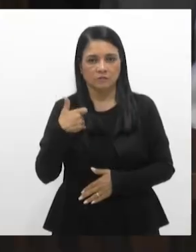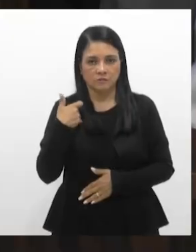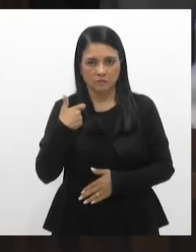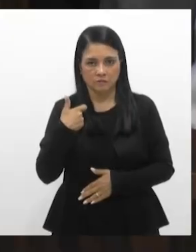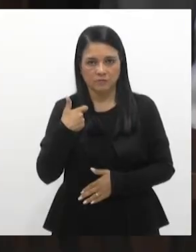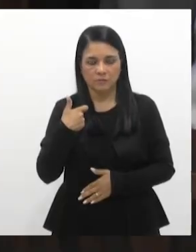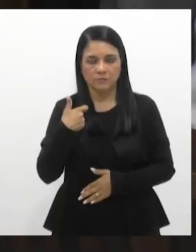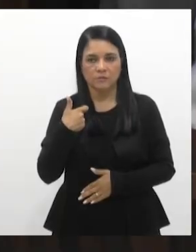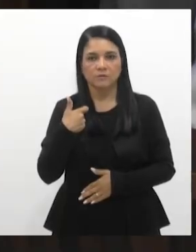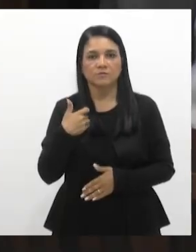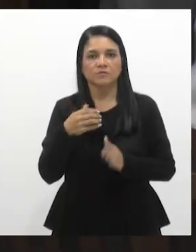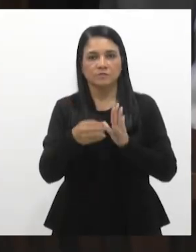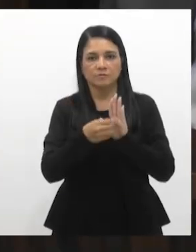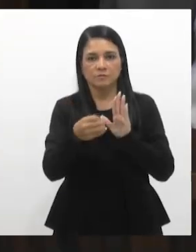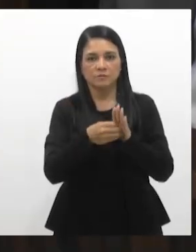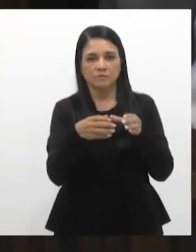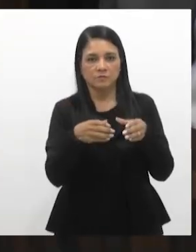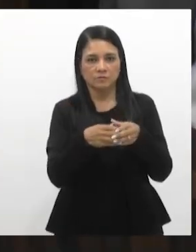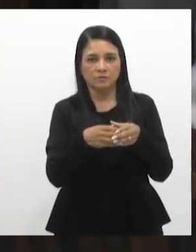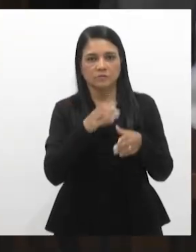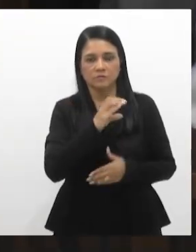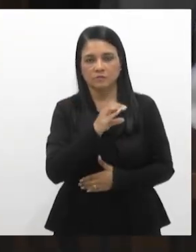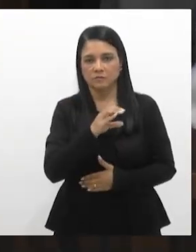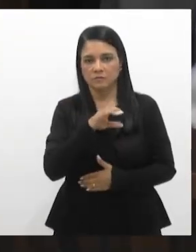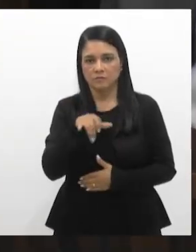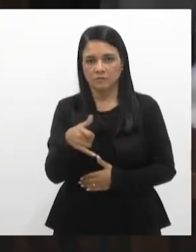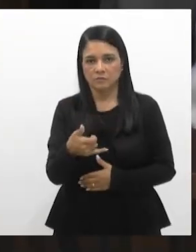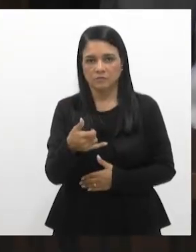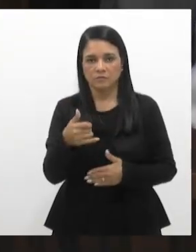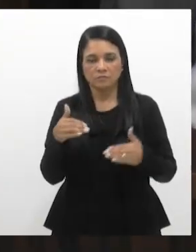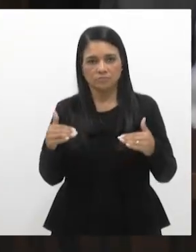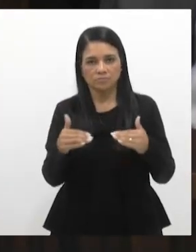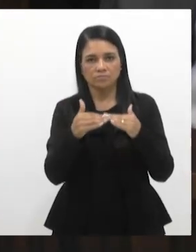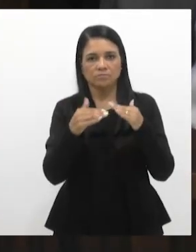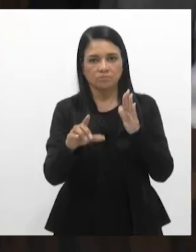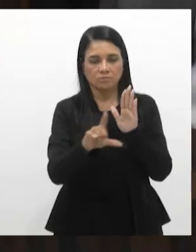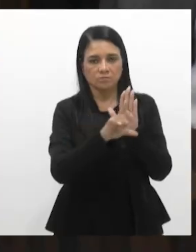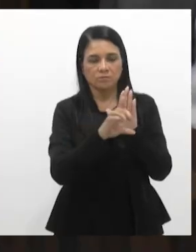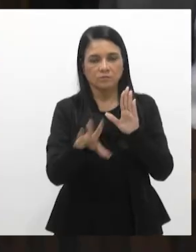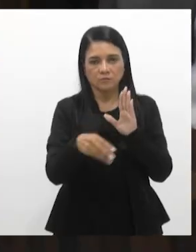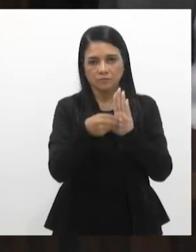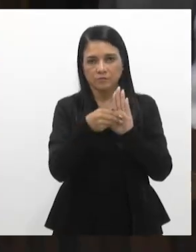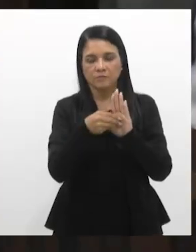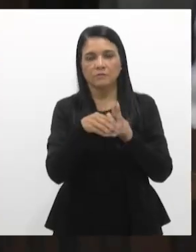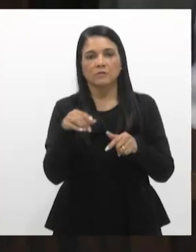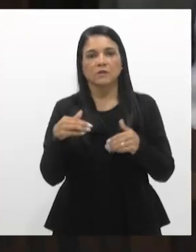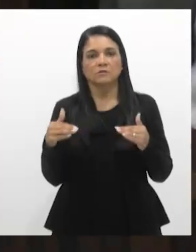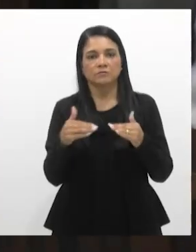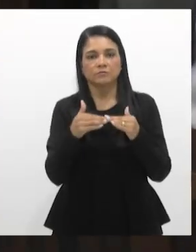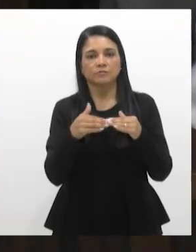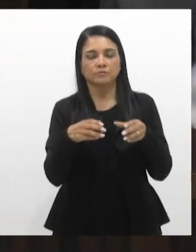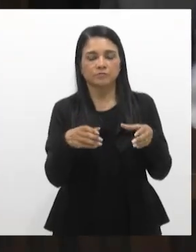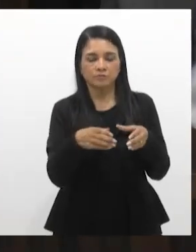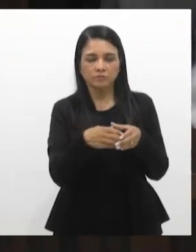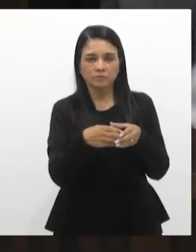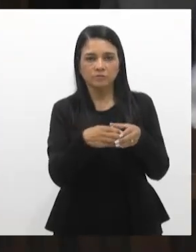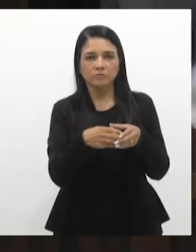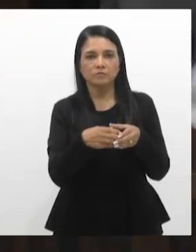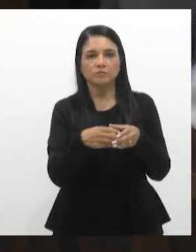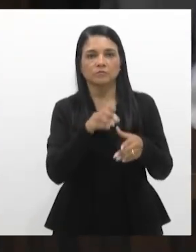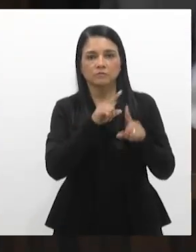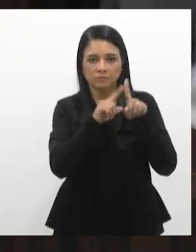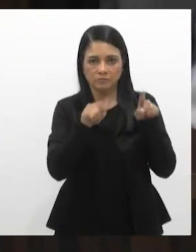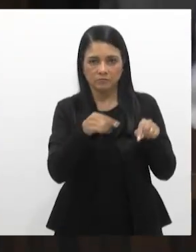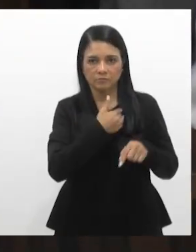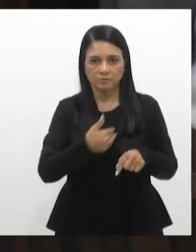menciona. Pareceres das comissões de Constituição e Justiça pela legalidade, com emendas de servidores públicos, favorável com